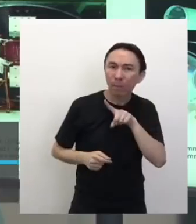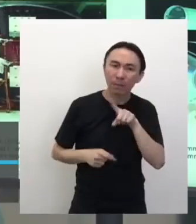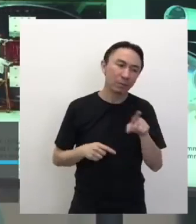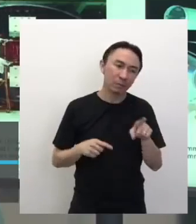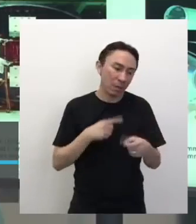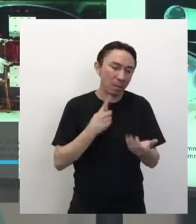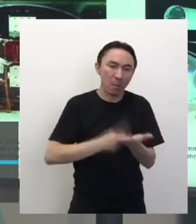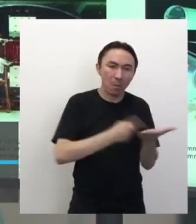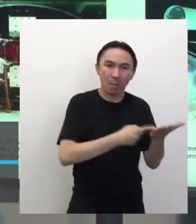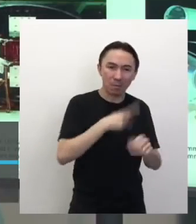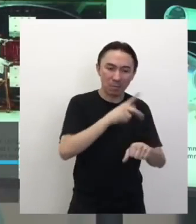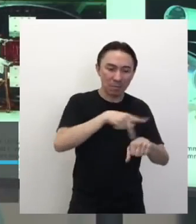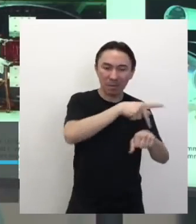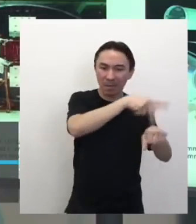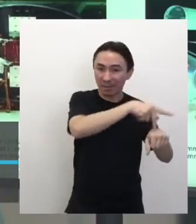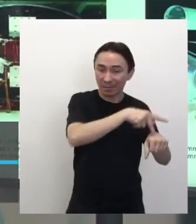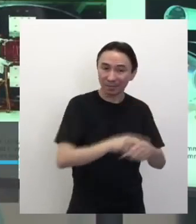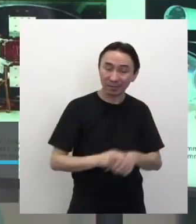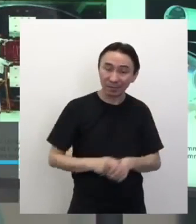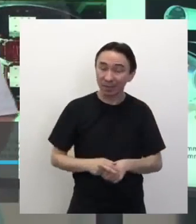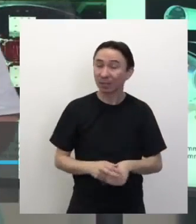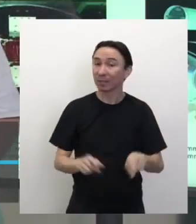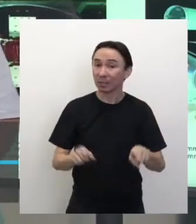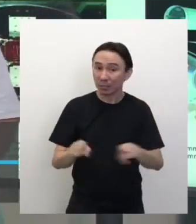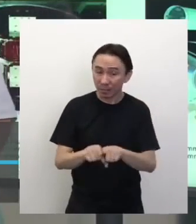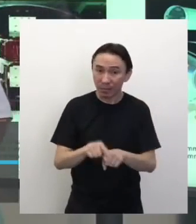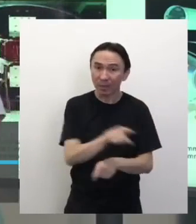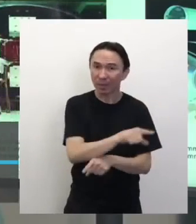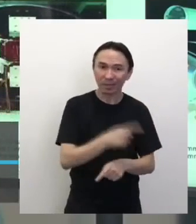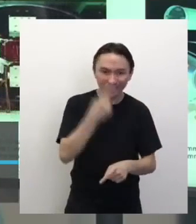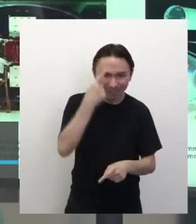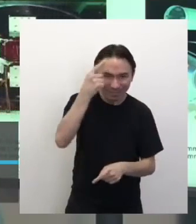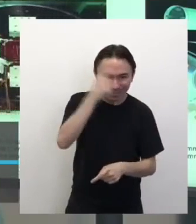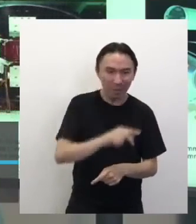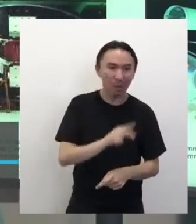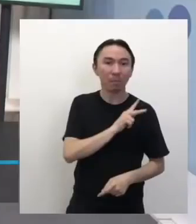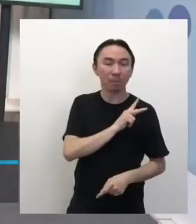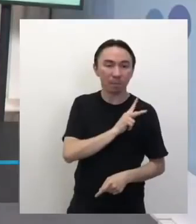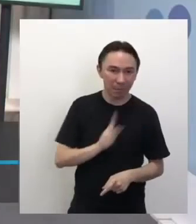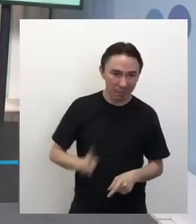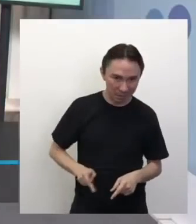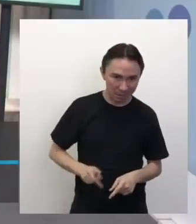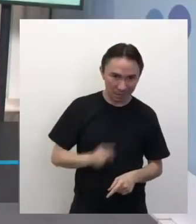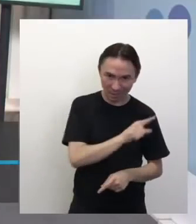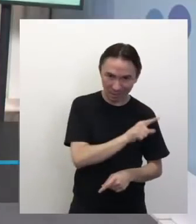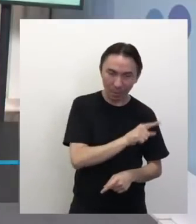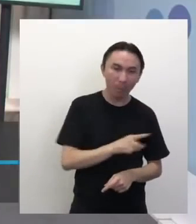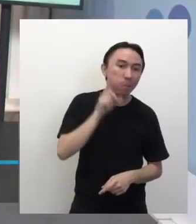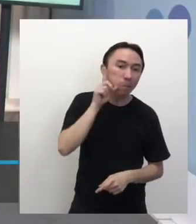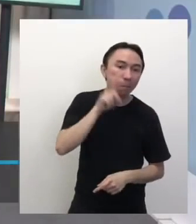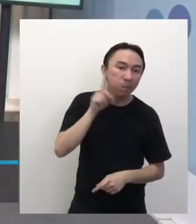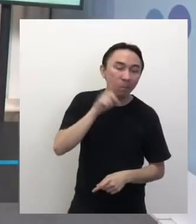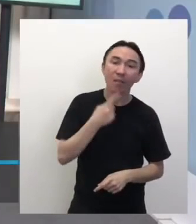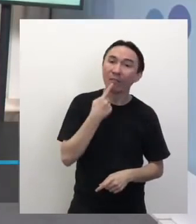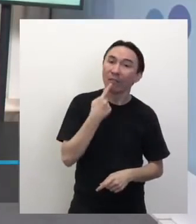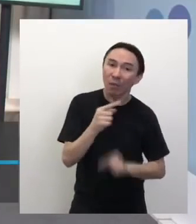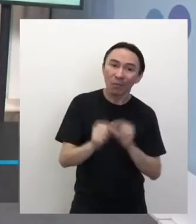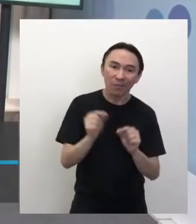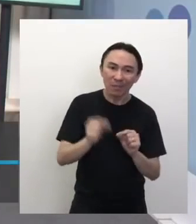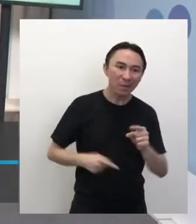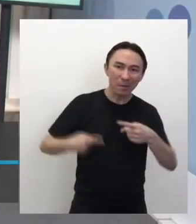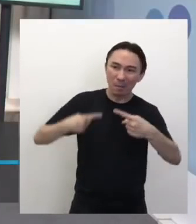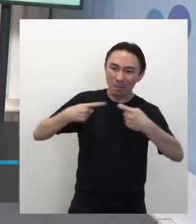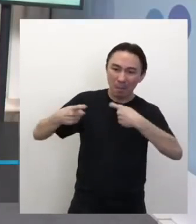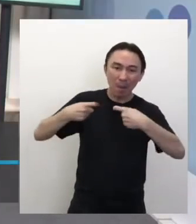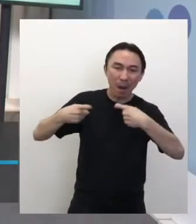Unidos, né? Que até o Ronald Reagan, né, na época presidente dos Estados Unidos, né, professor Carlos, batizou aí de Guerra nas Estrelas, lembra disso